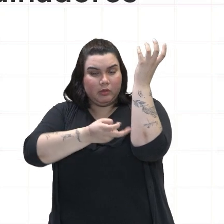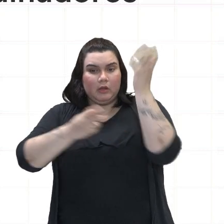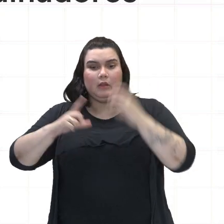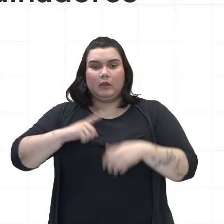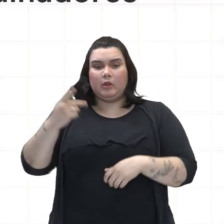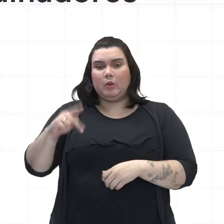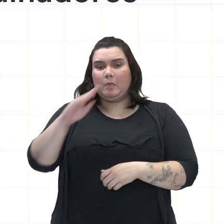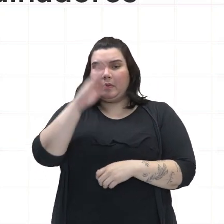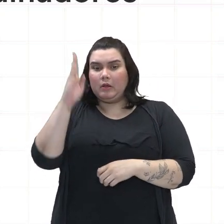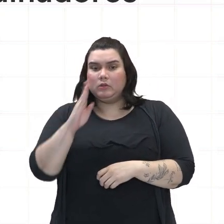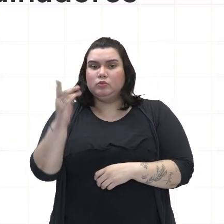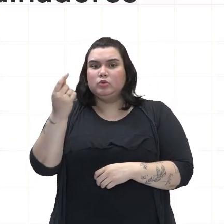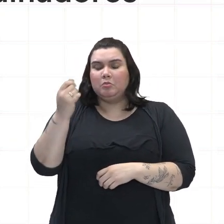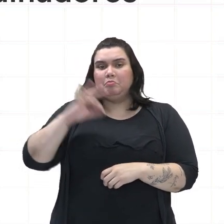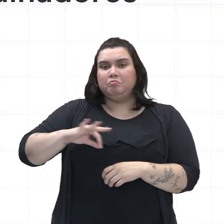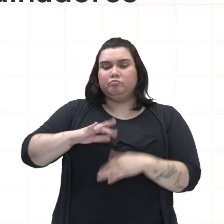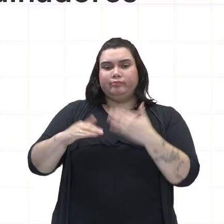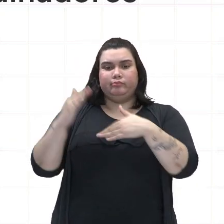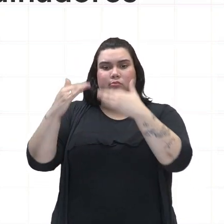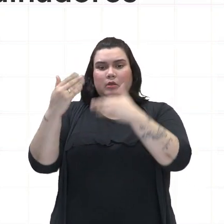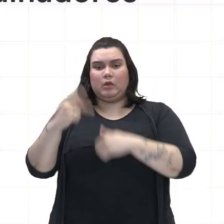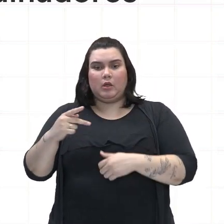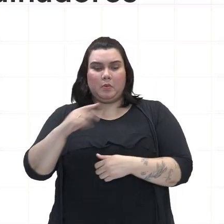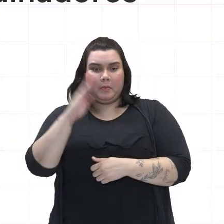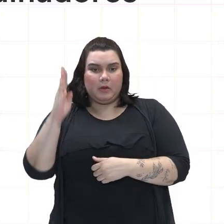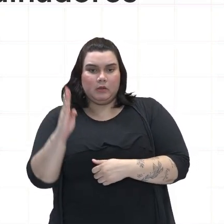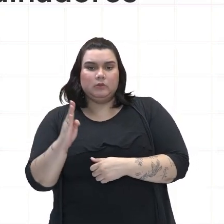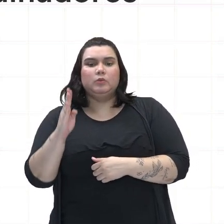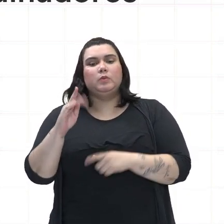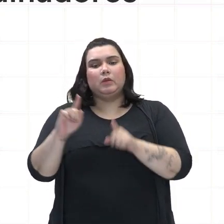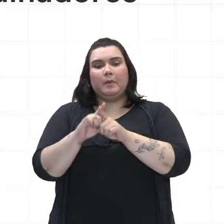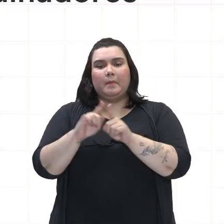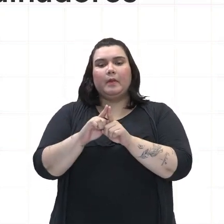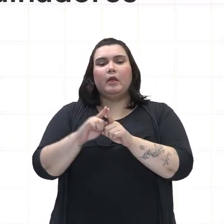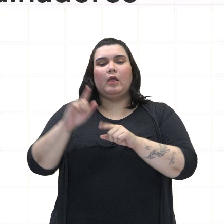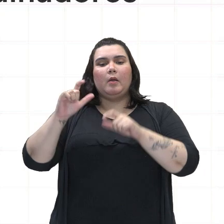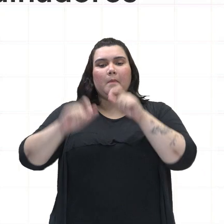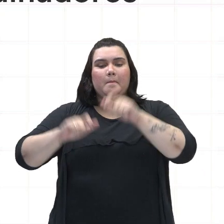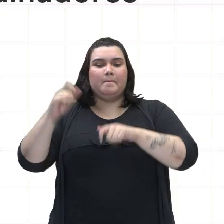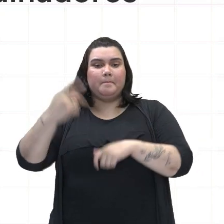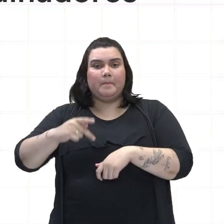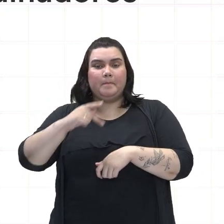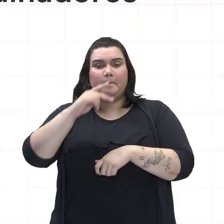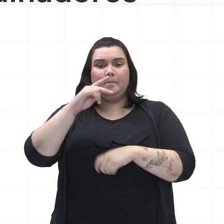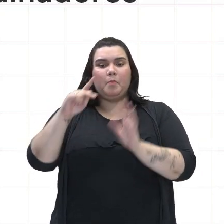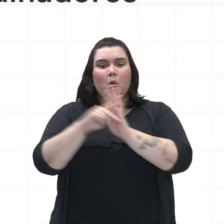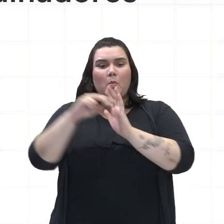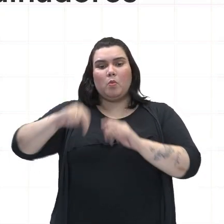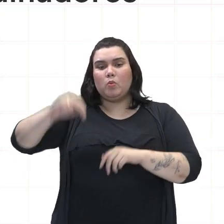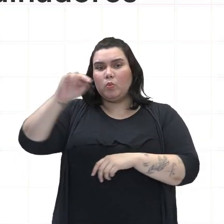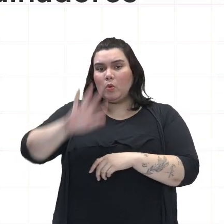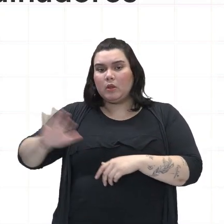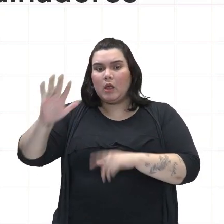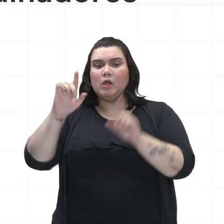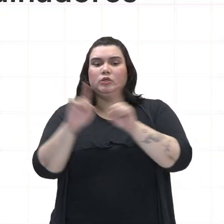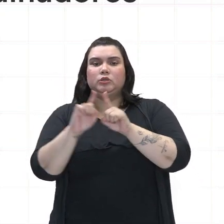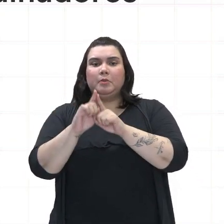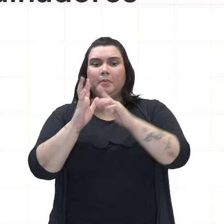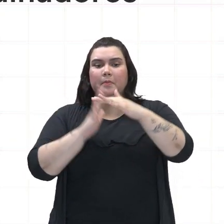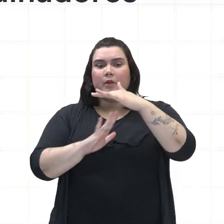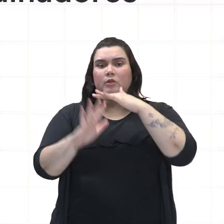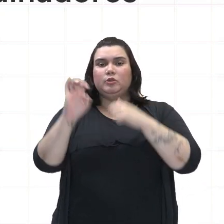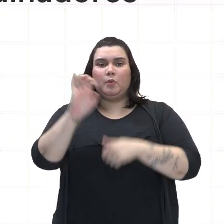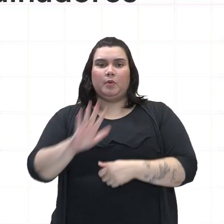outros países, como o Nordeste brasileiro e imigrantes europeus. Então, por que se tornou